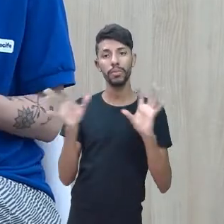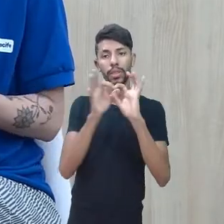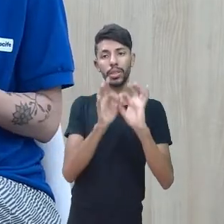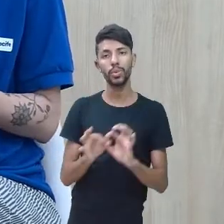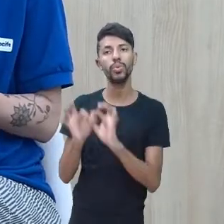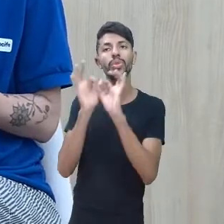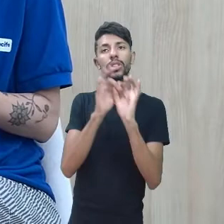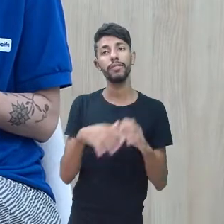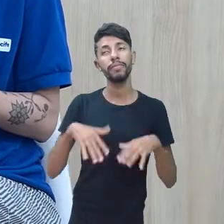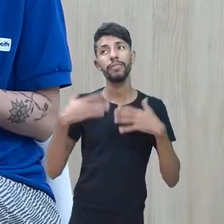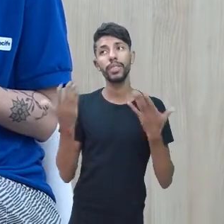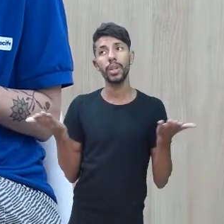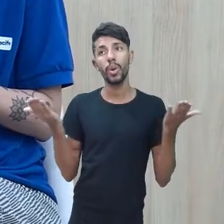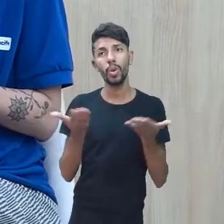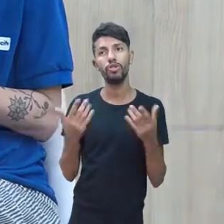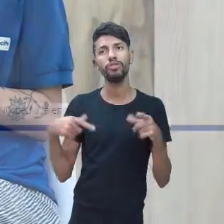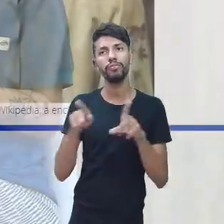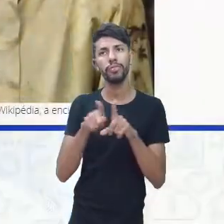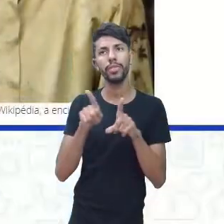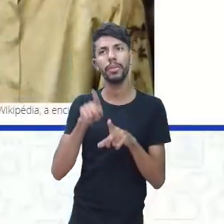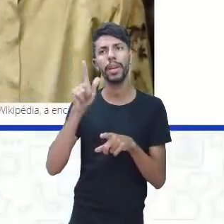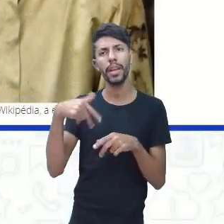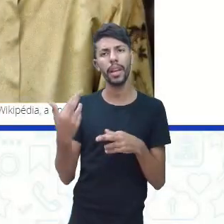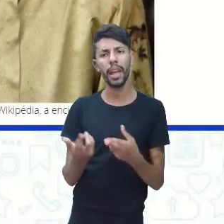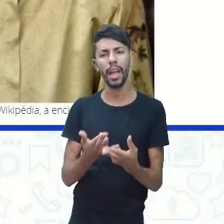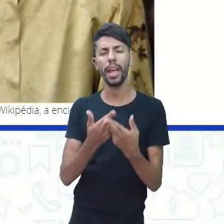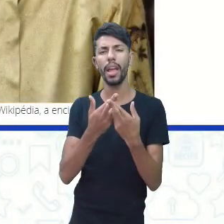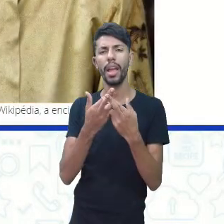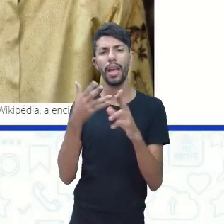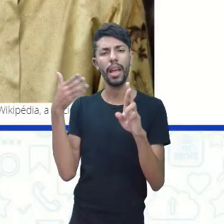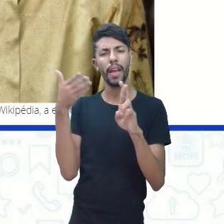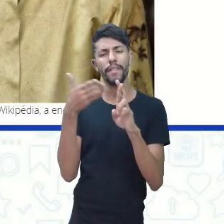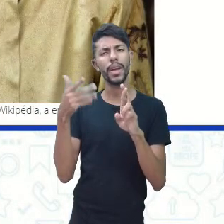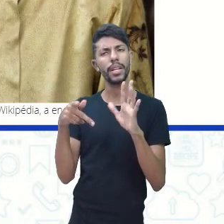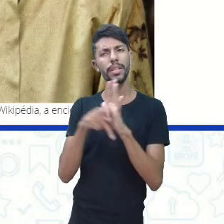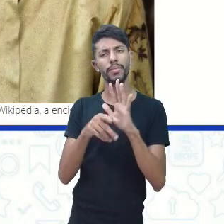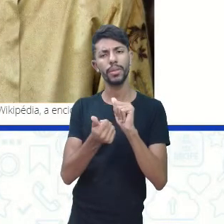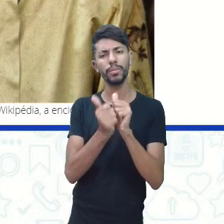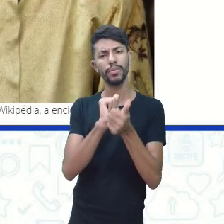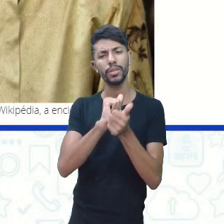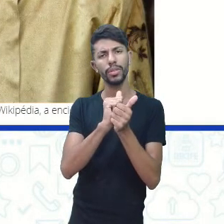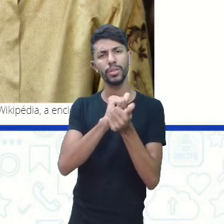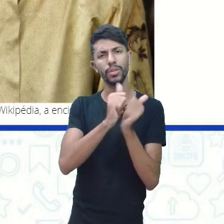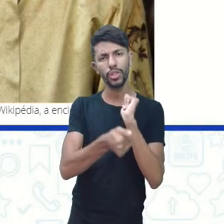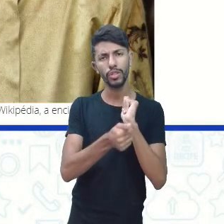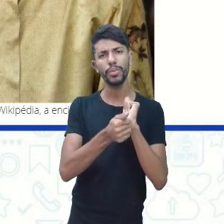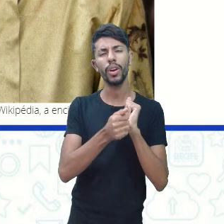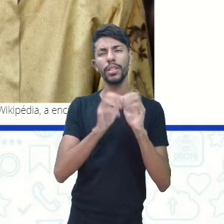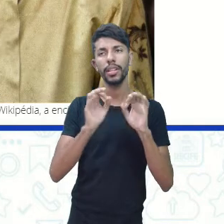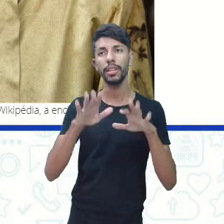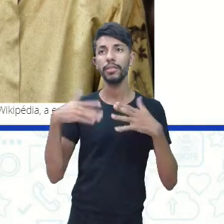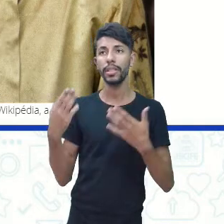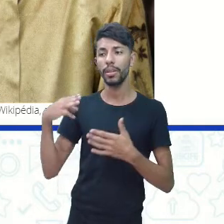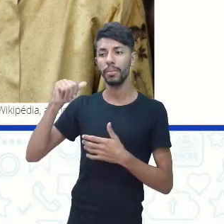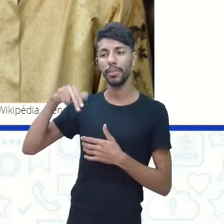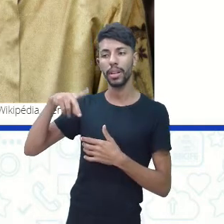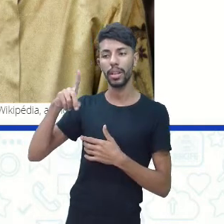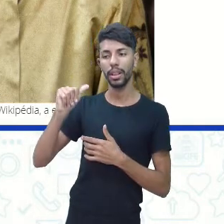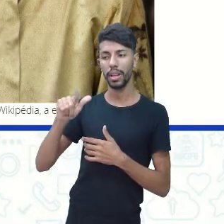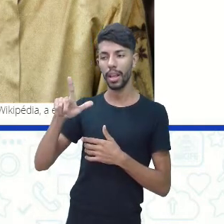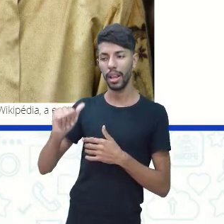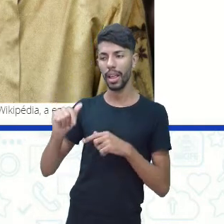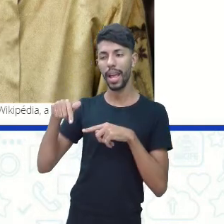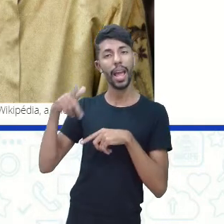do Sul também é referência nesse esporte, né? Então, Nelson Mandela foi um pacifista, né? Ativista desses direitos,